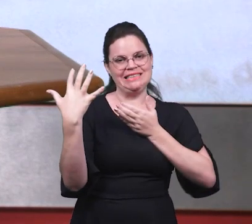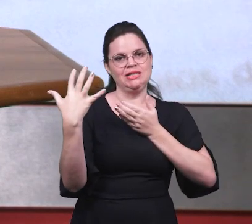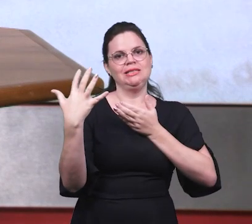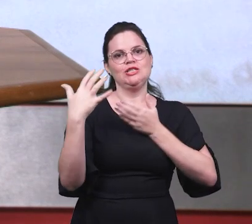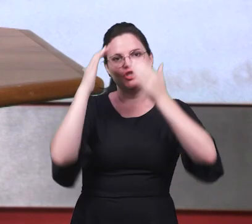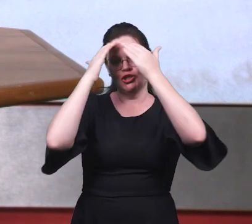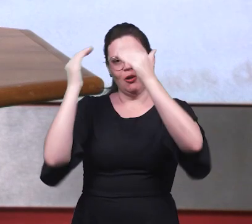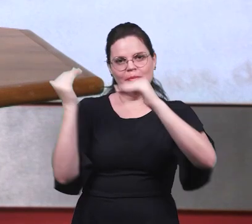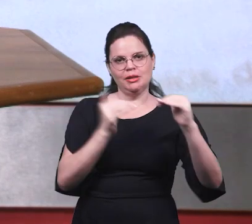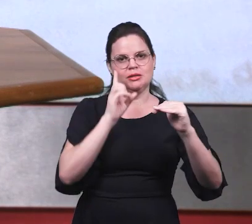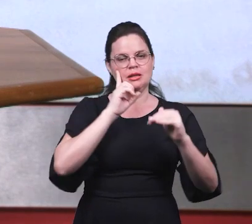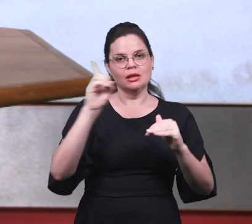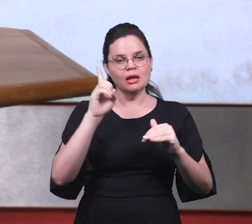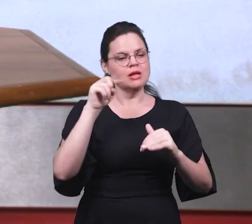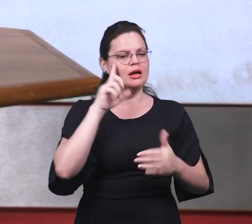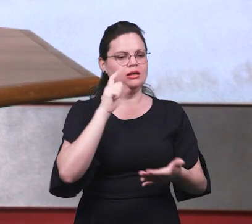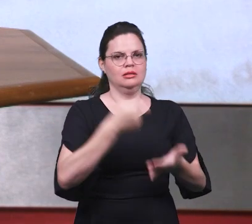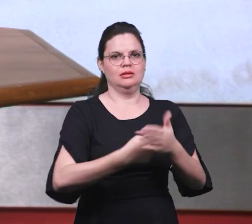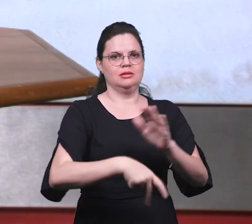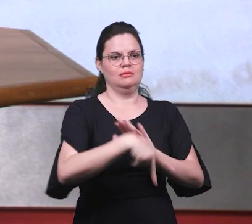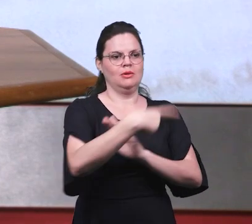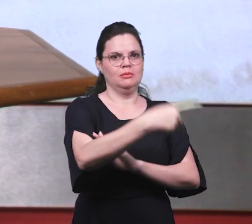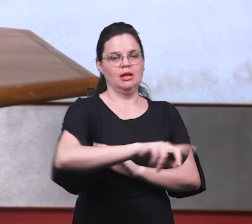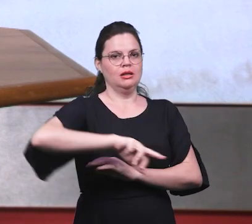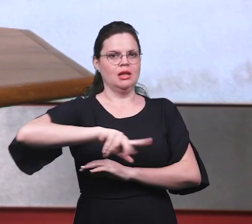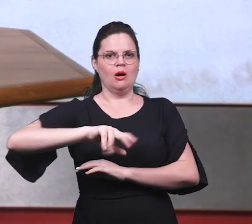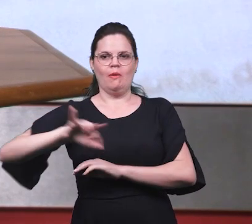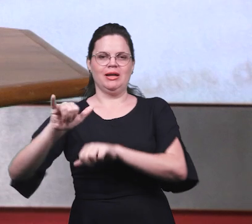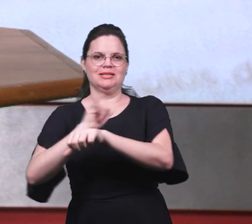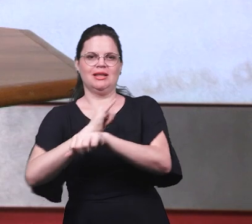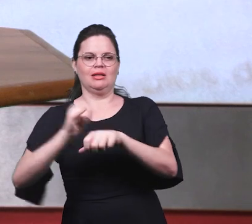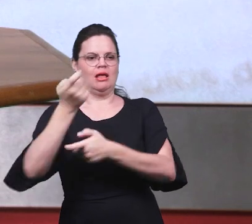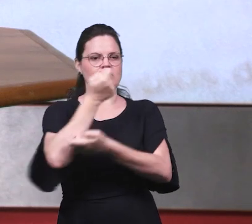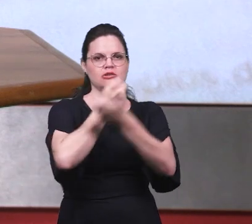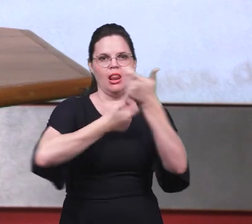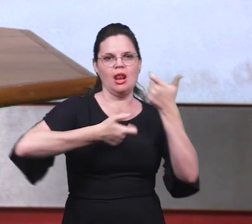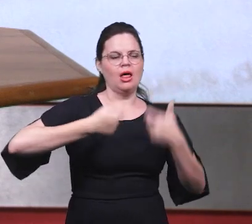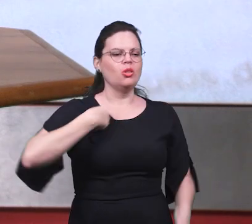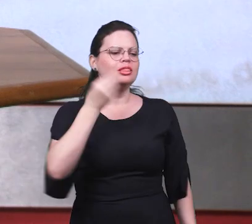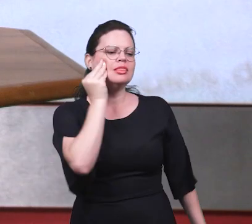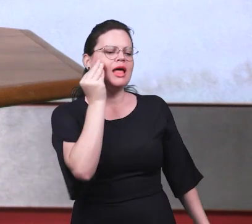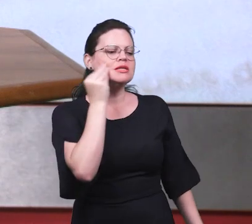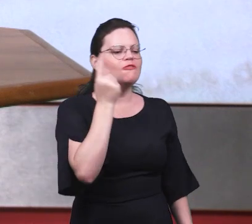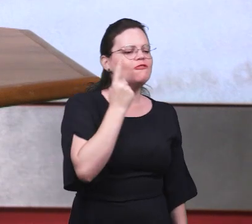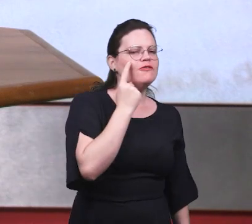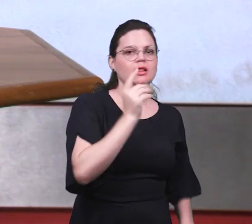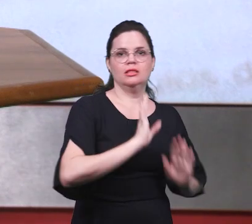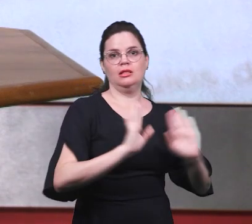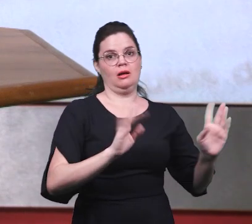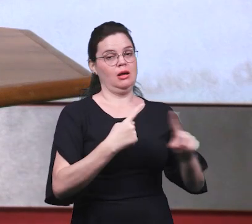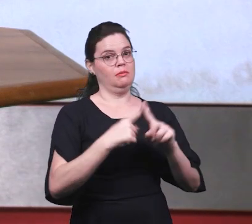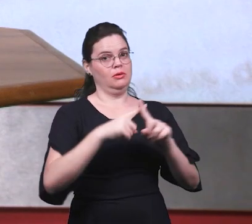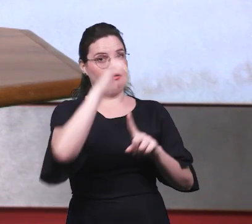de Deus, não era uma armadilha, nem um teste. Era simplesmente o